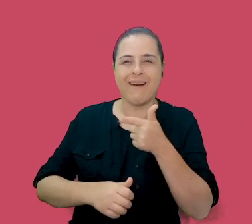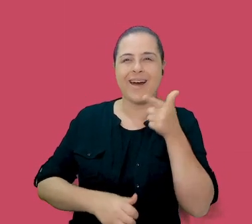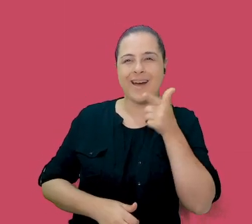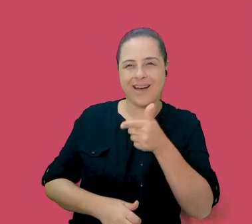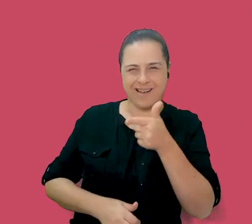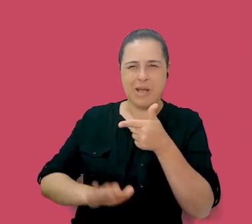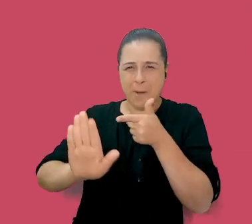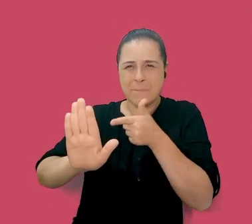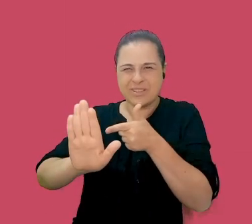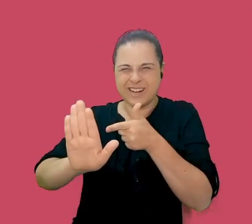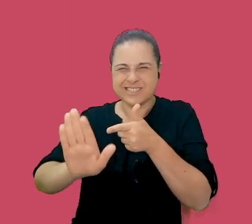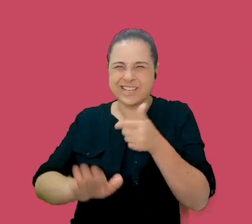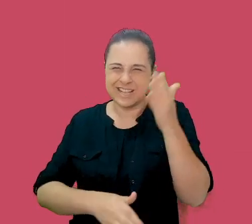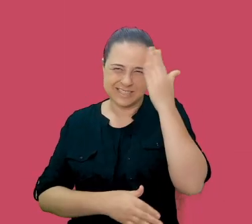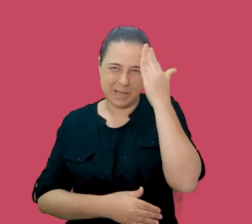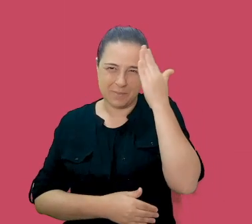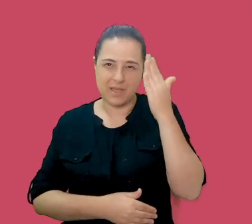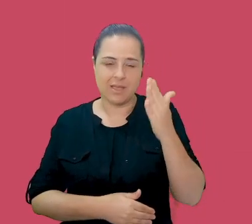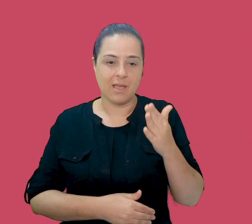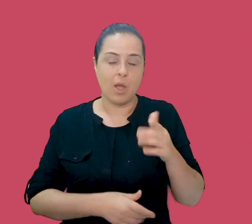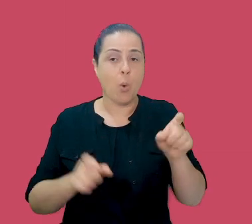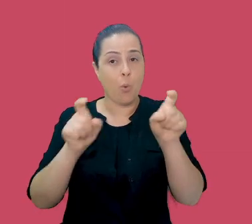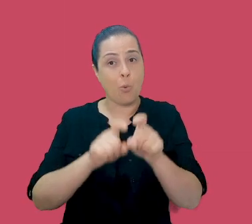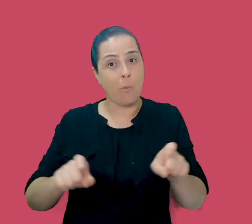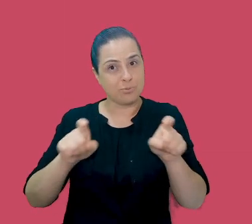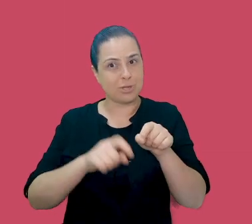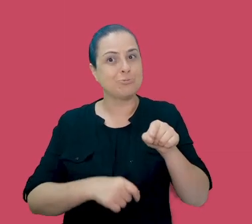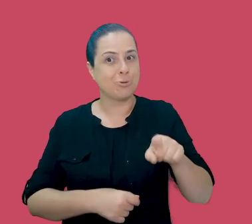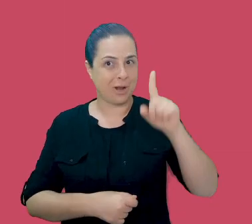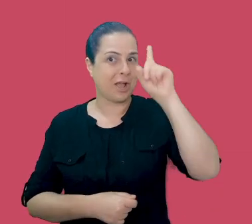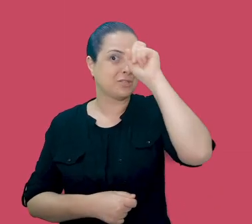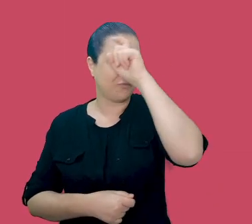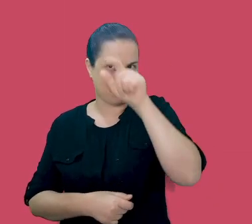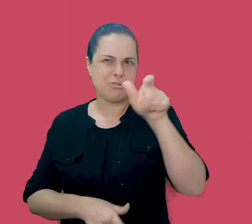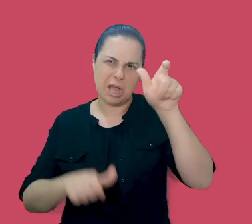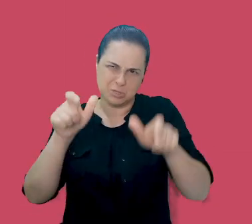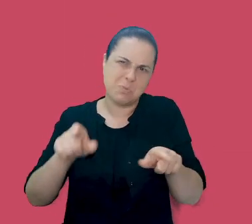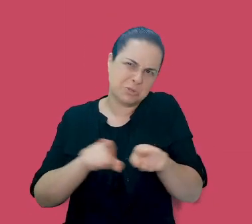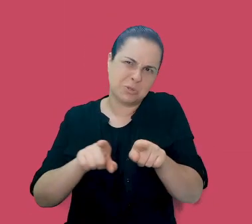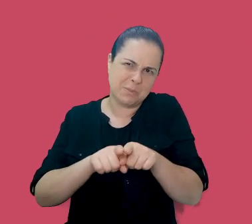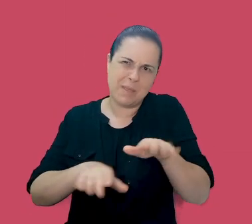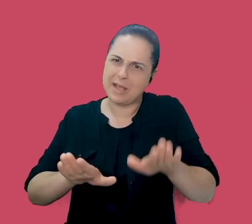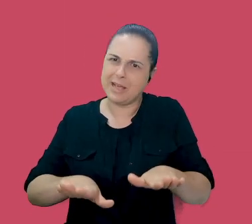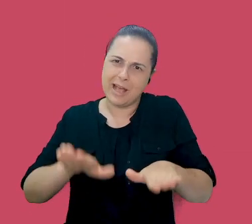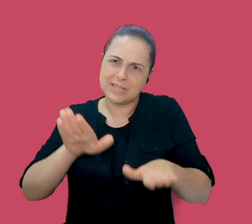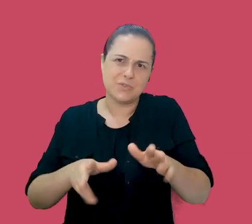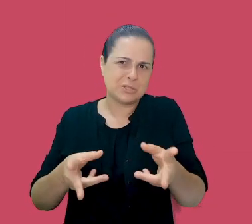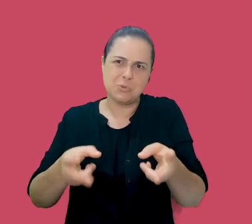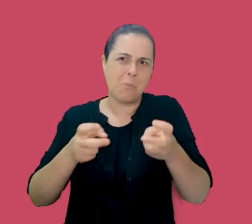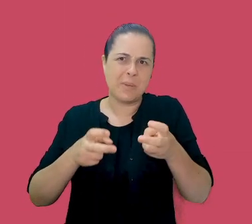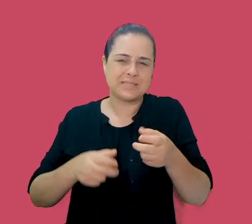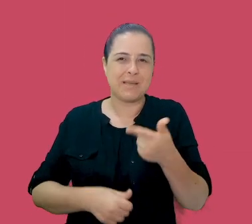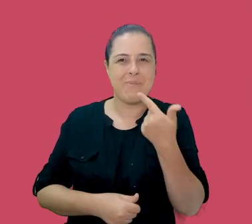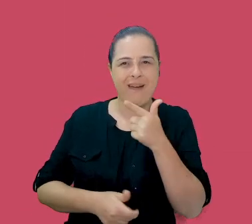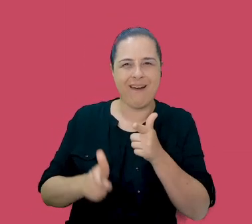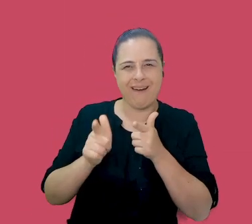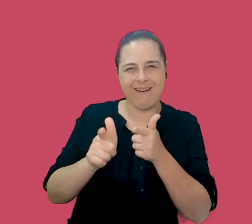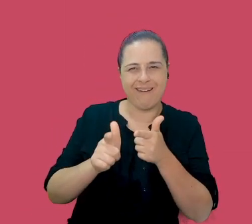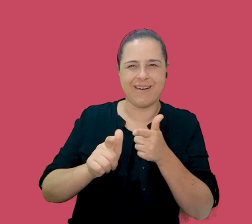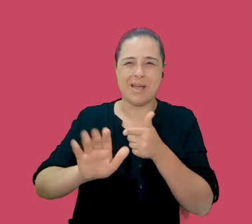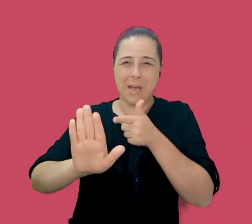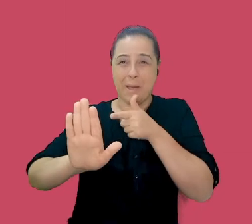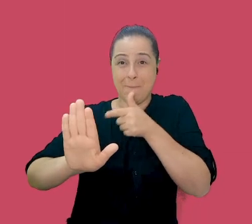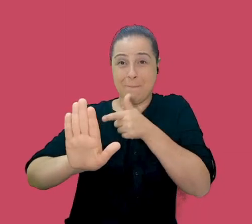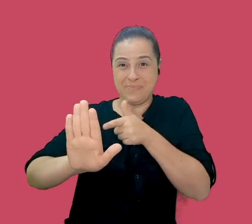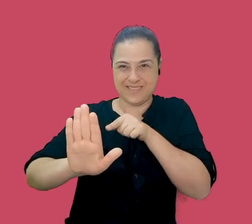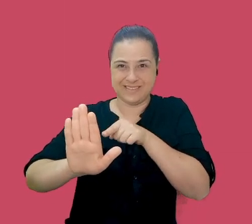não tinha passado na minha cabeça, e realmente, como qualquer computador, ele tem dificuldade de perceber sarcasmo, né? Então, assim, são várias. E aí, outra